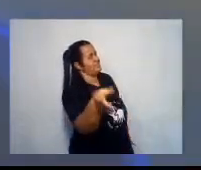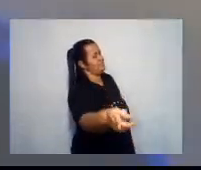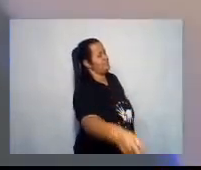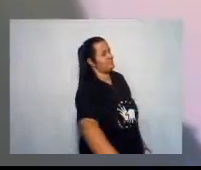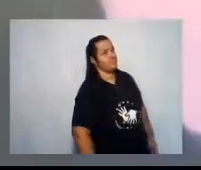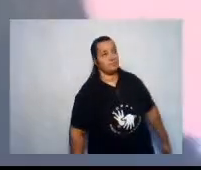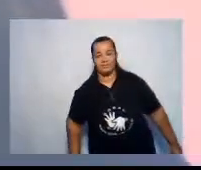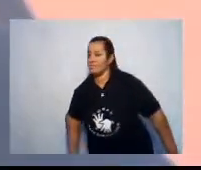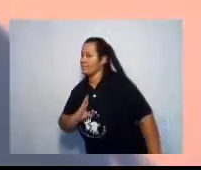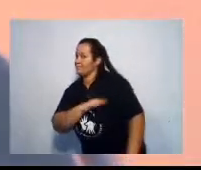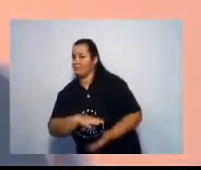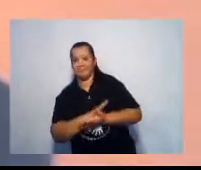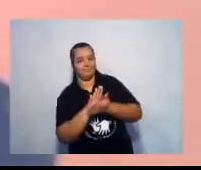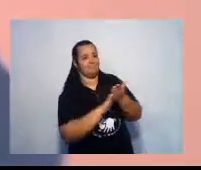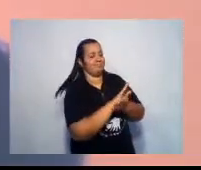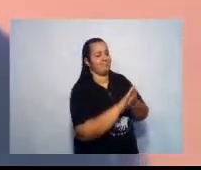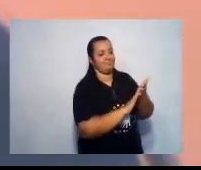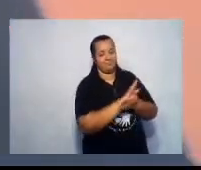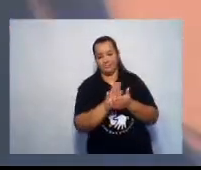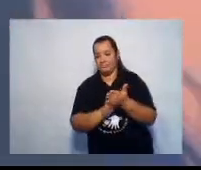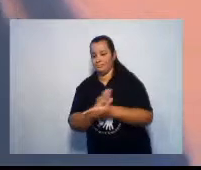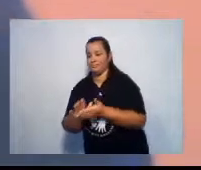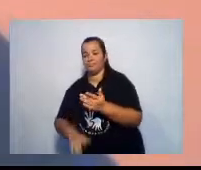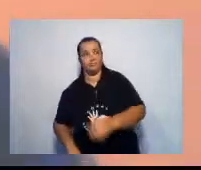te amar como eu te amei.